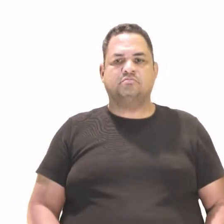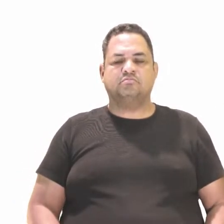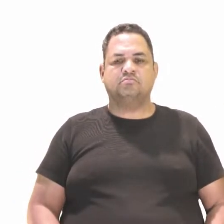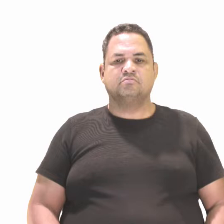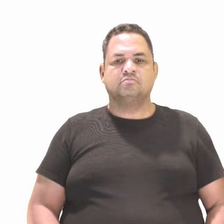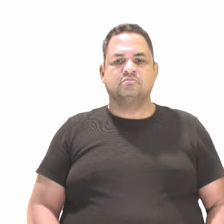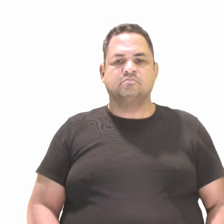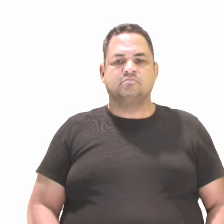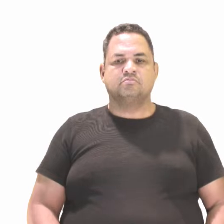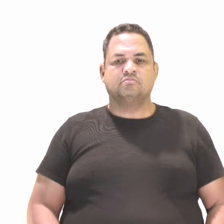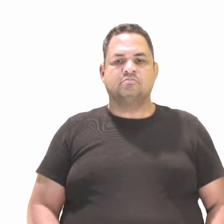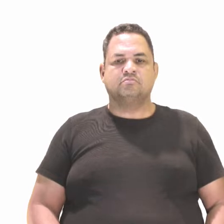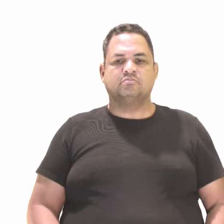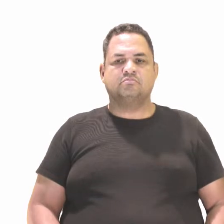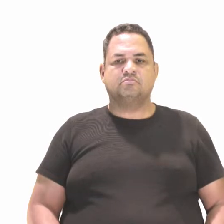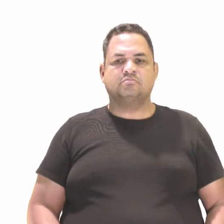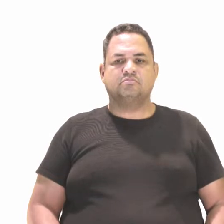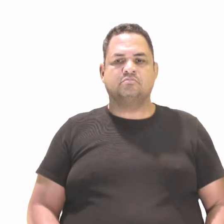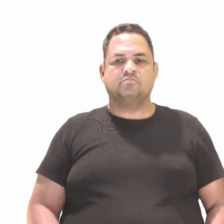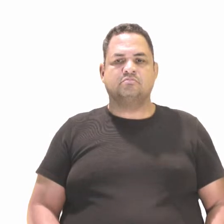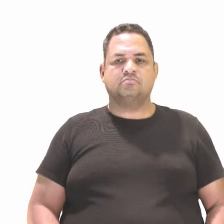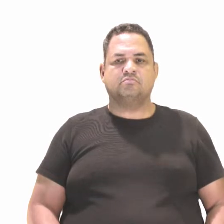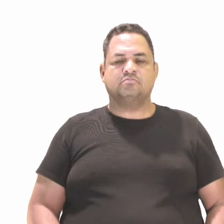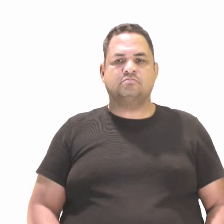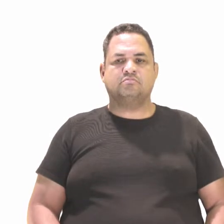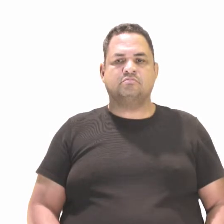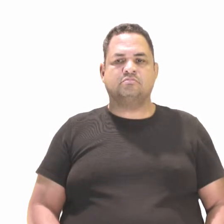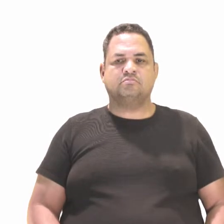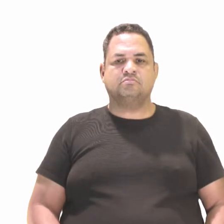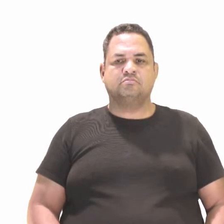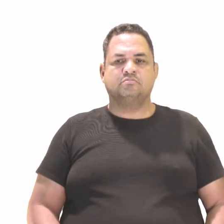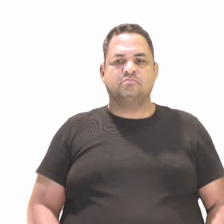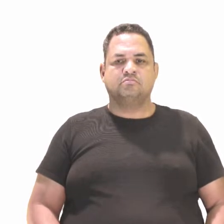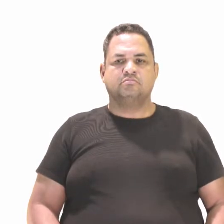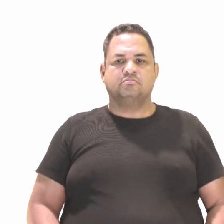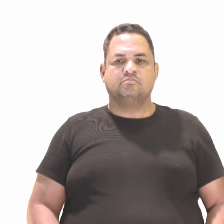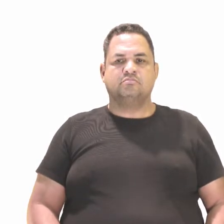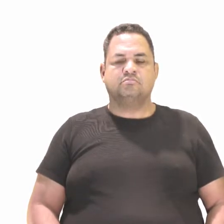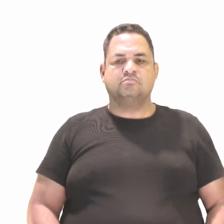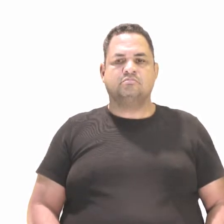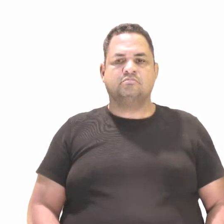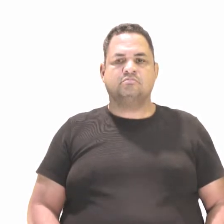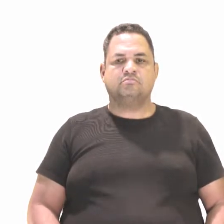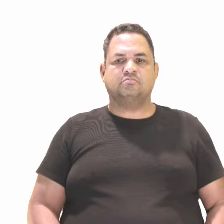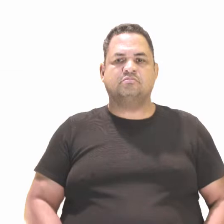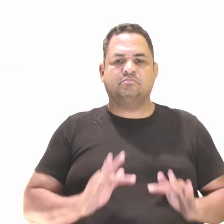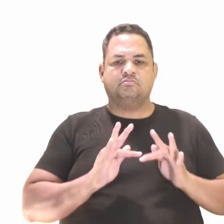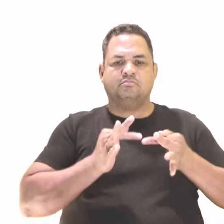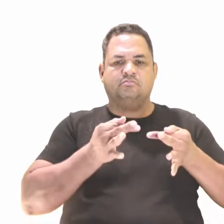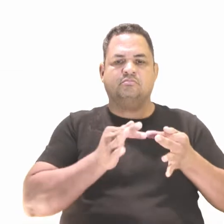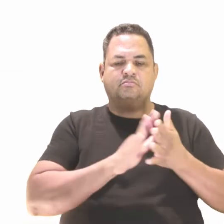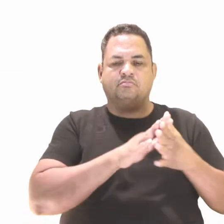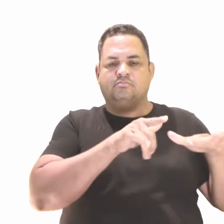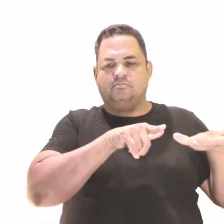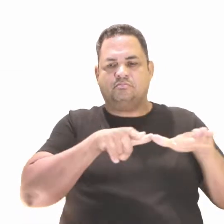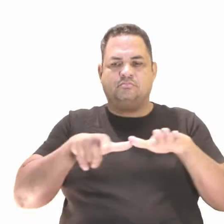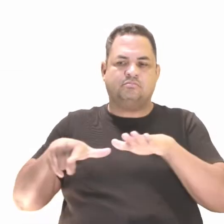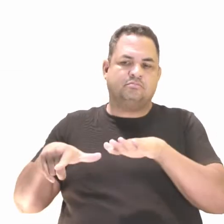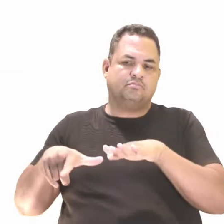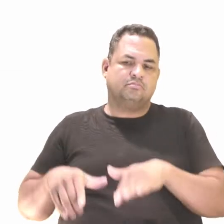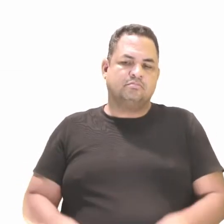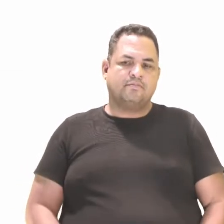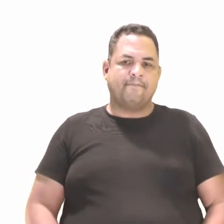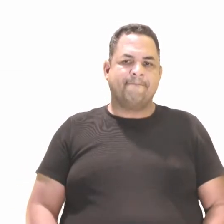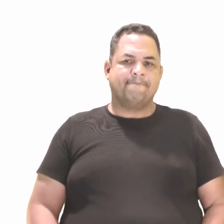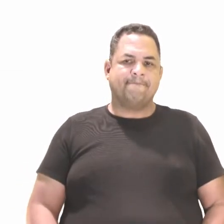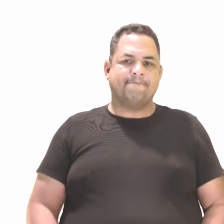é a semana, né? O weekdays, weekend significa fim de semana, a palavra end